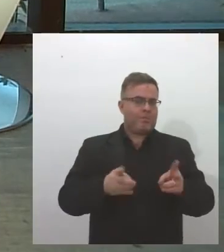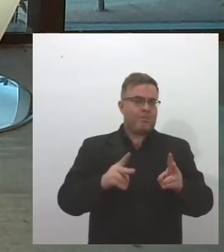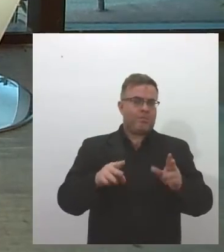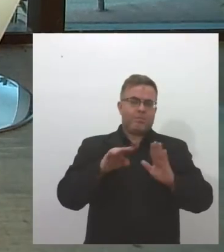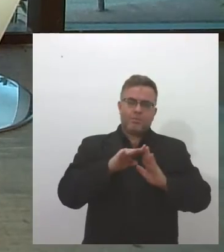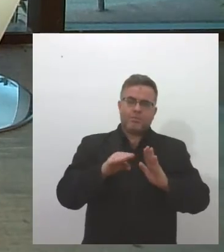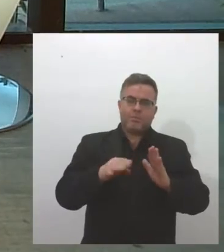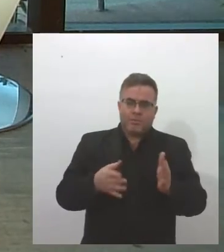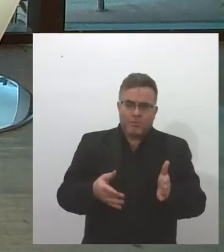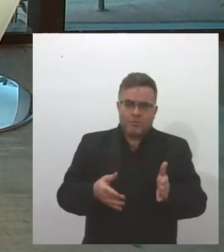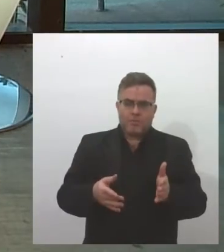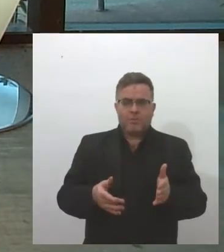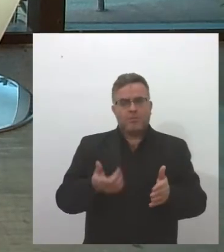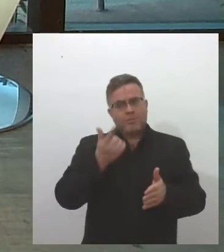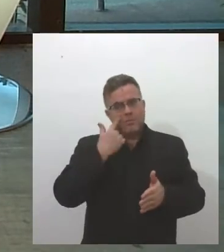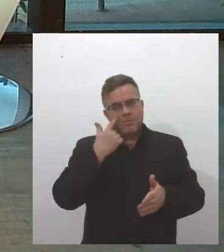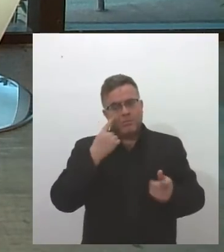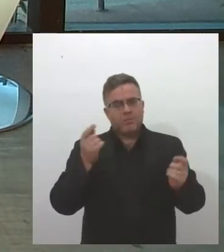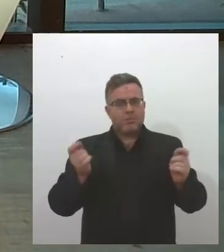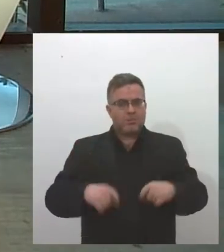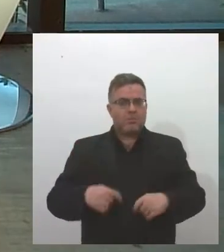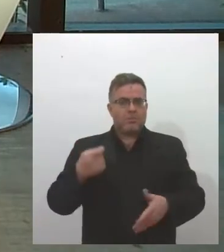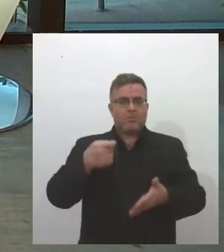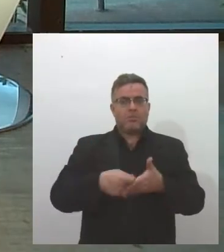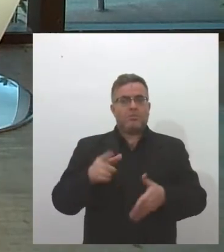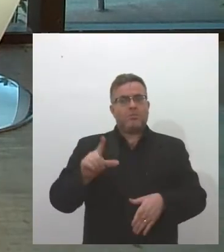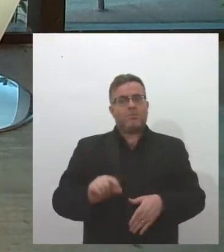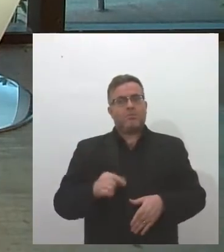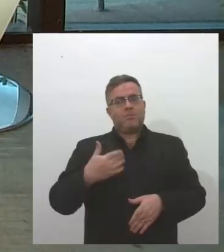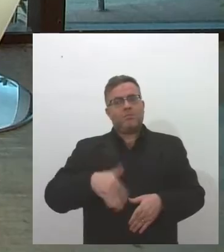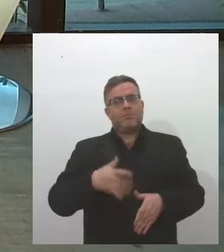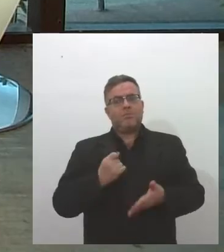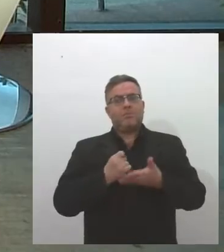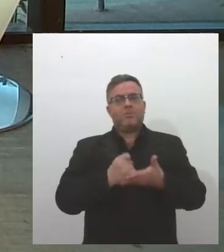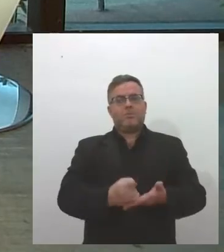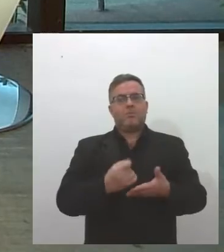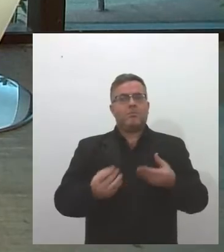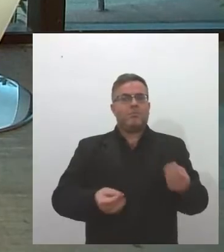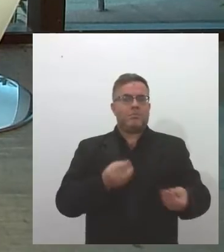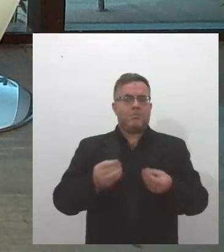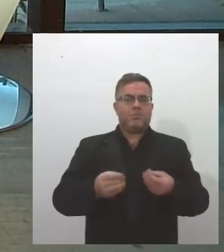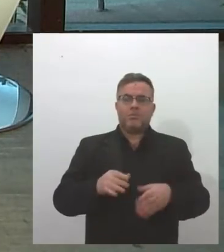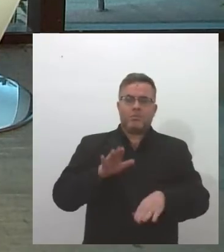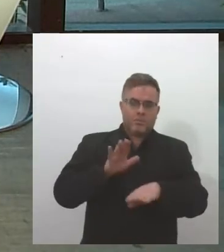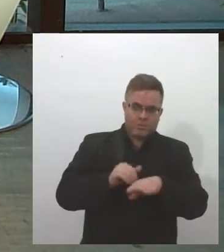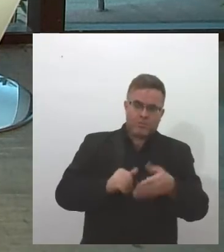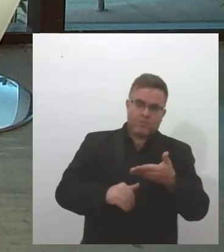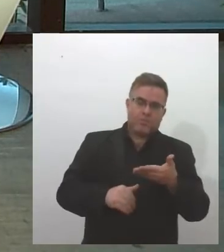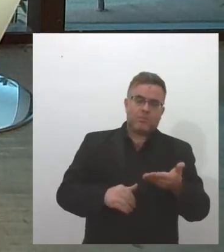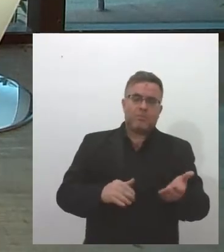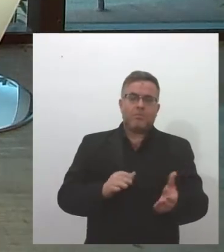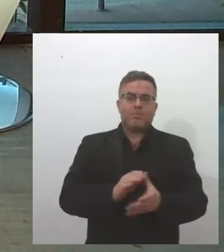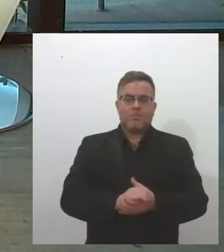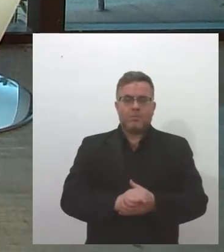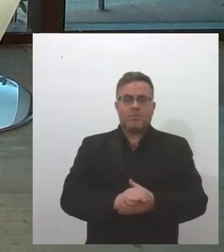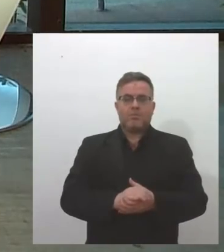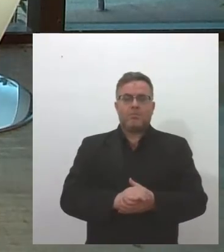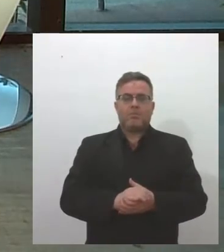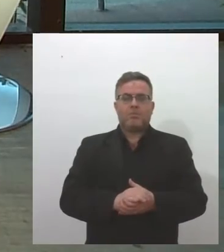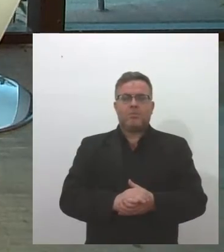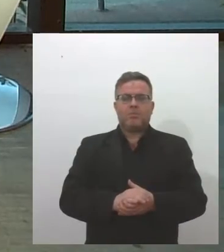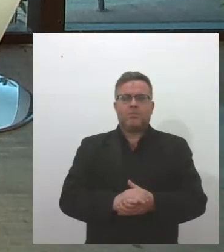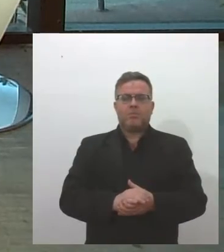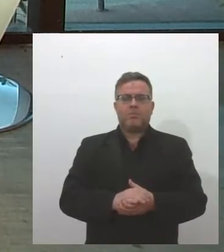casa. O nosso papel, né? Paga menos energia e também ajuda a contribuir com o meio ambiente. Vamos chamar a Val agora? Vamos, Valquíria Miron, cadê você?